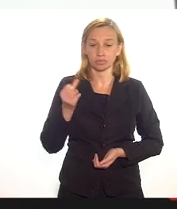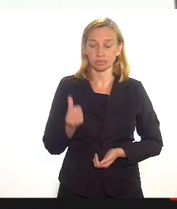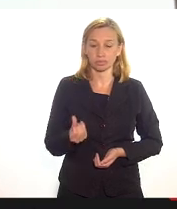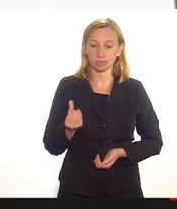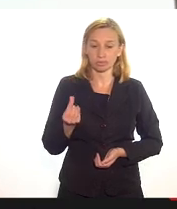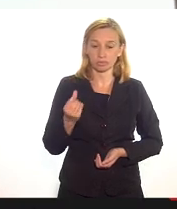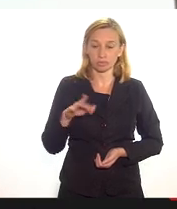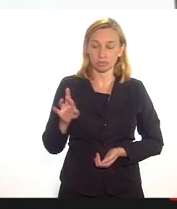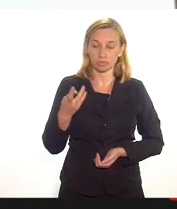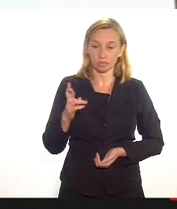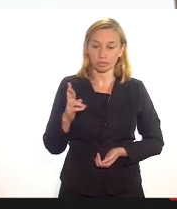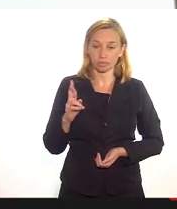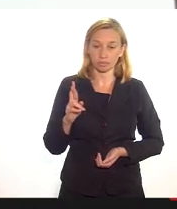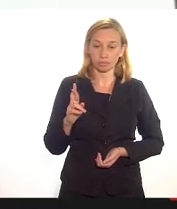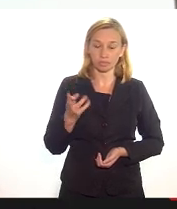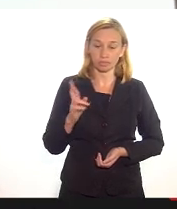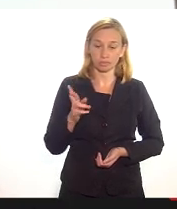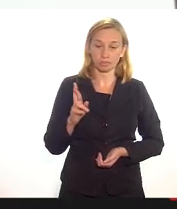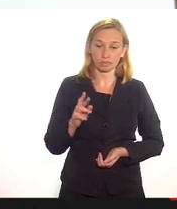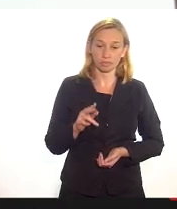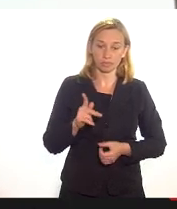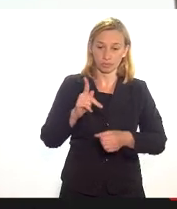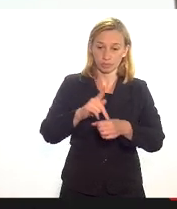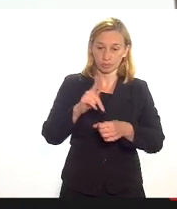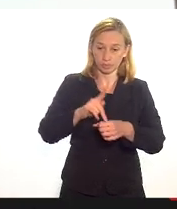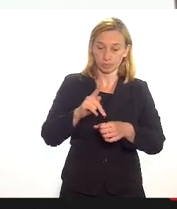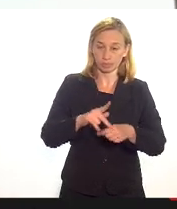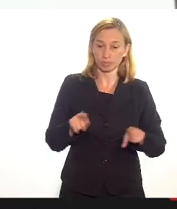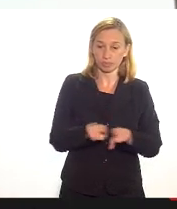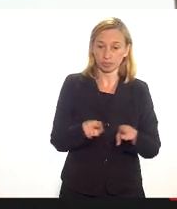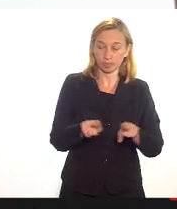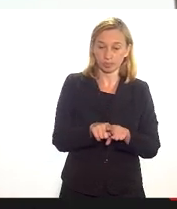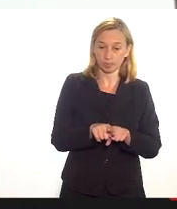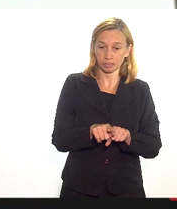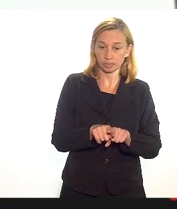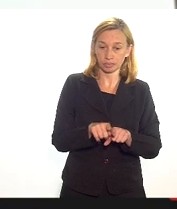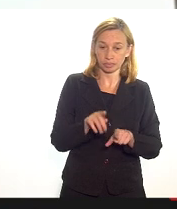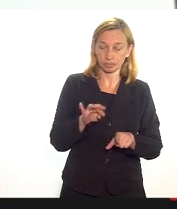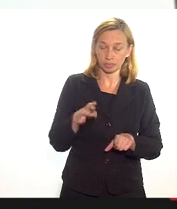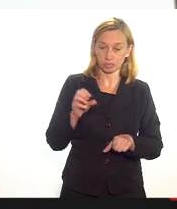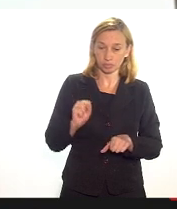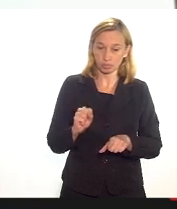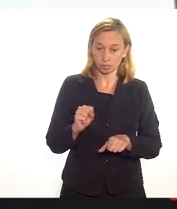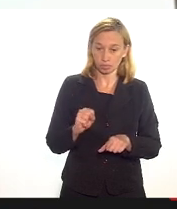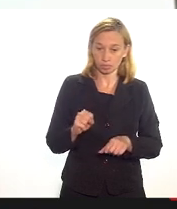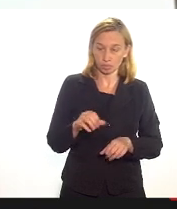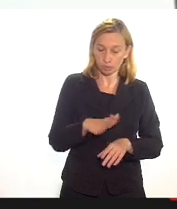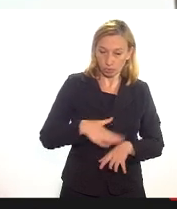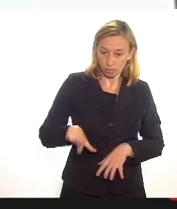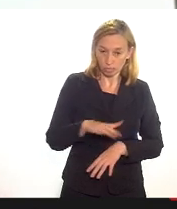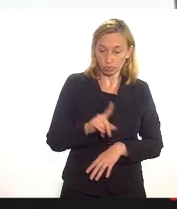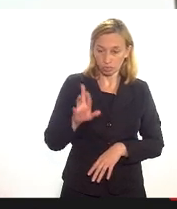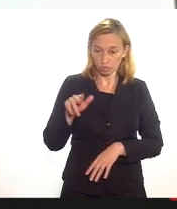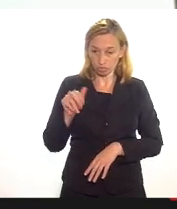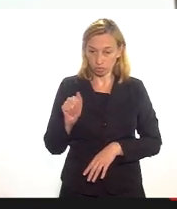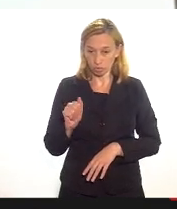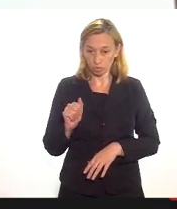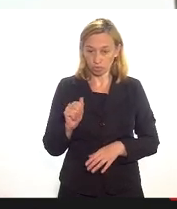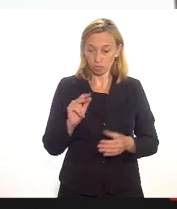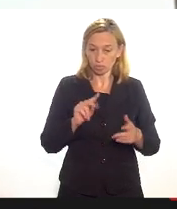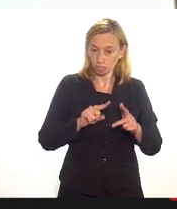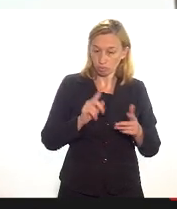de reais à Petrobras e aos sócios do campo de Lula, por